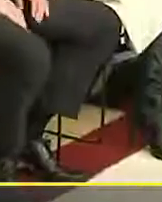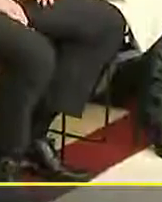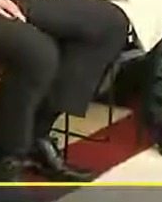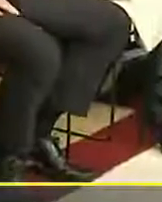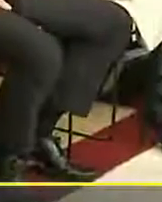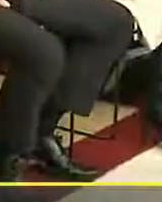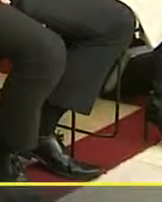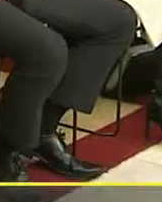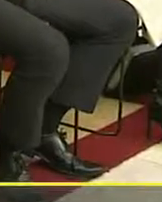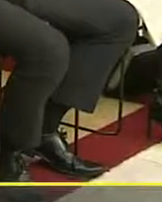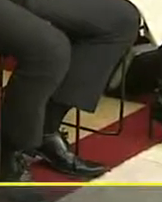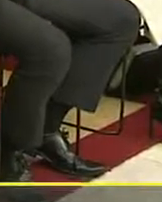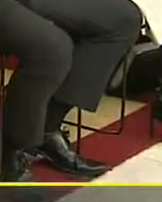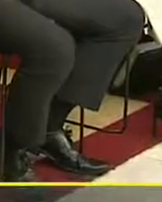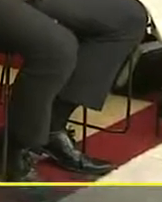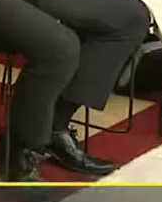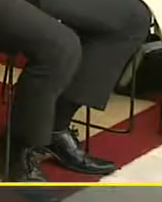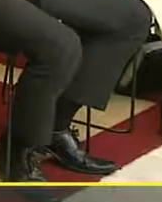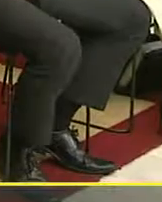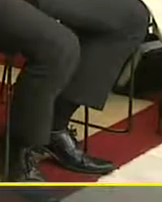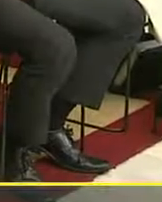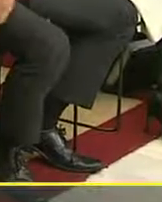a palavra ao senhor